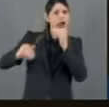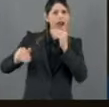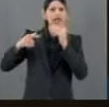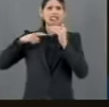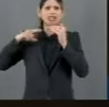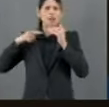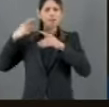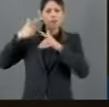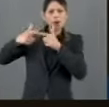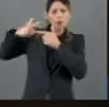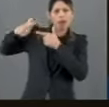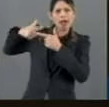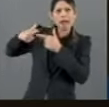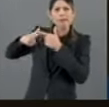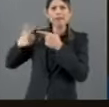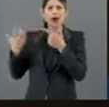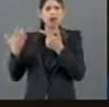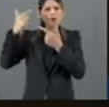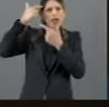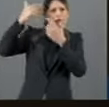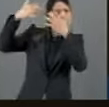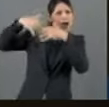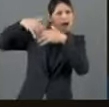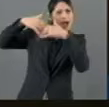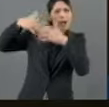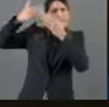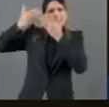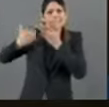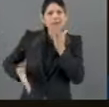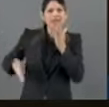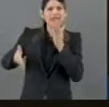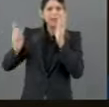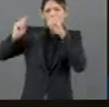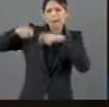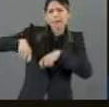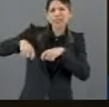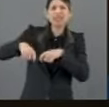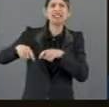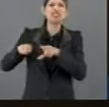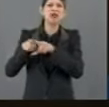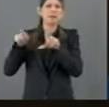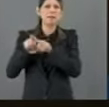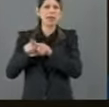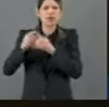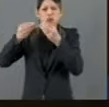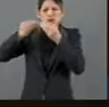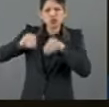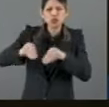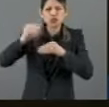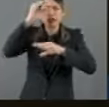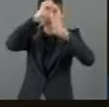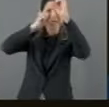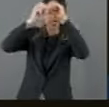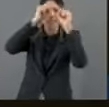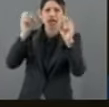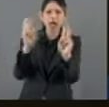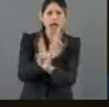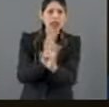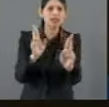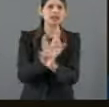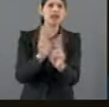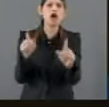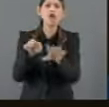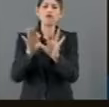transtornos mentais, perda da iniciativa, da capacidade crítica, prejuízo na aprendizagem, nas relações interpessoais